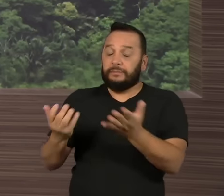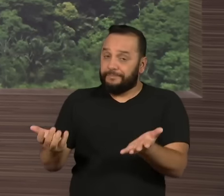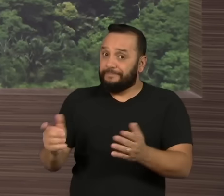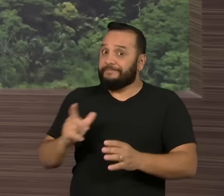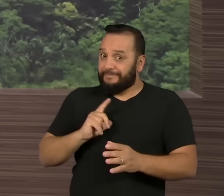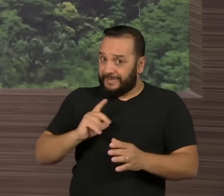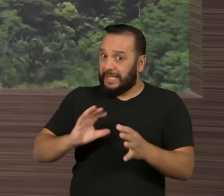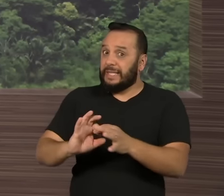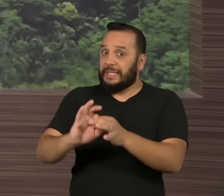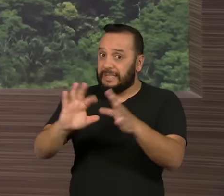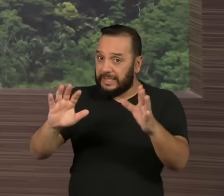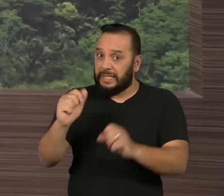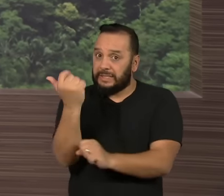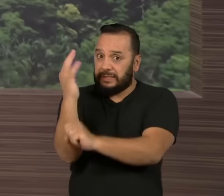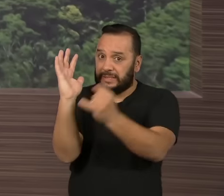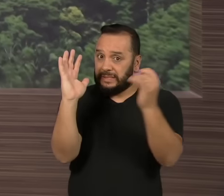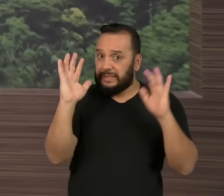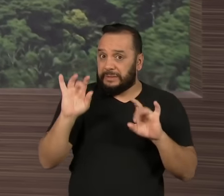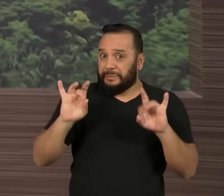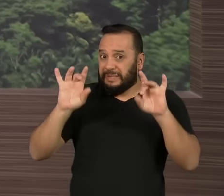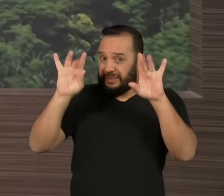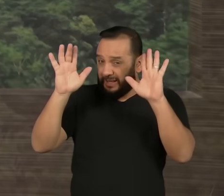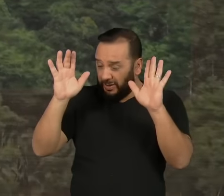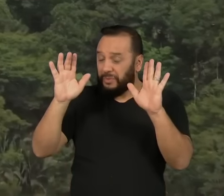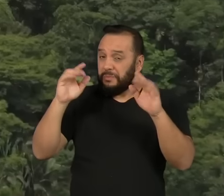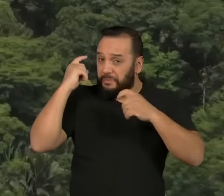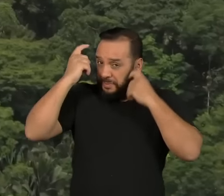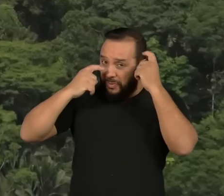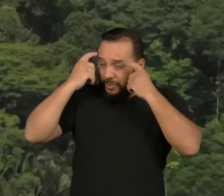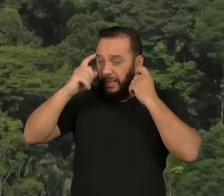a maior preocupação.